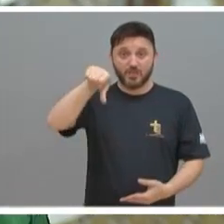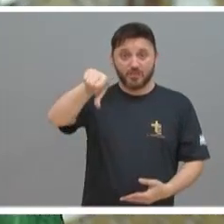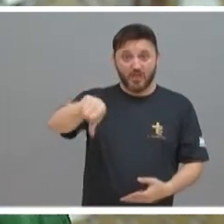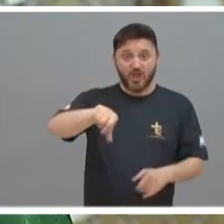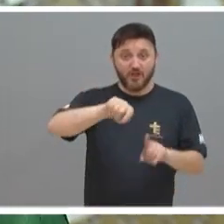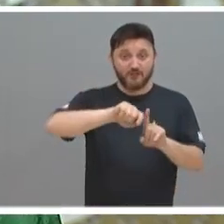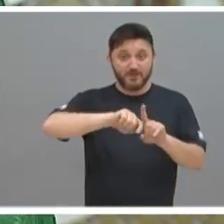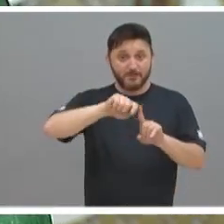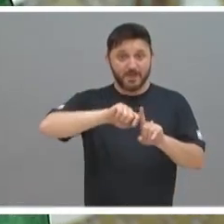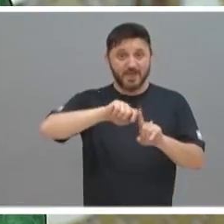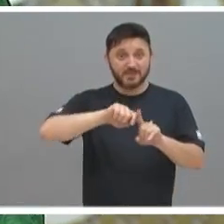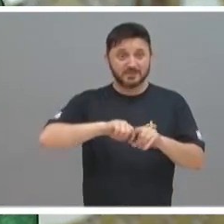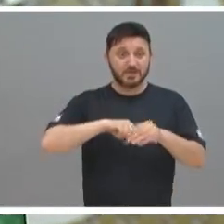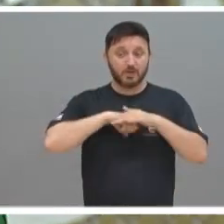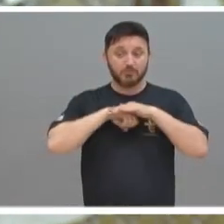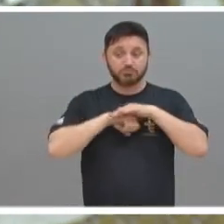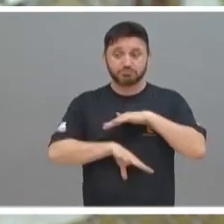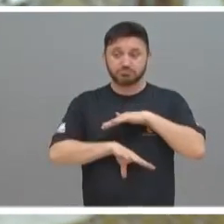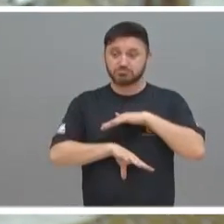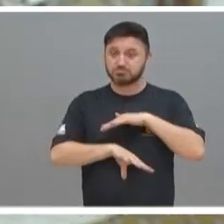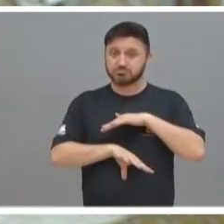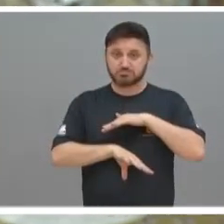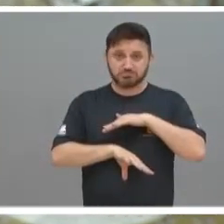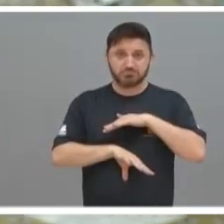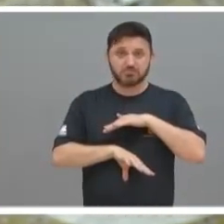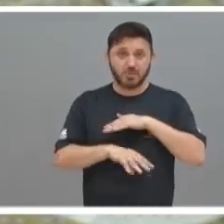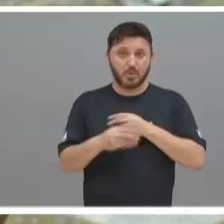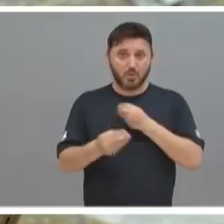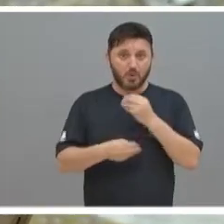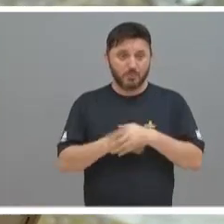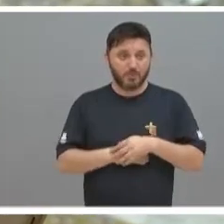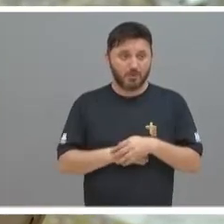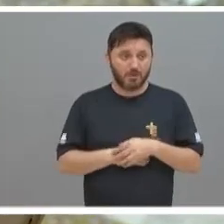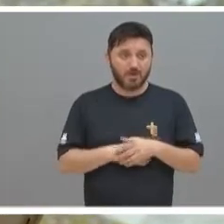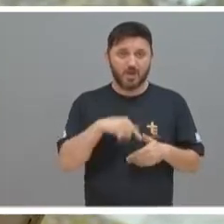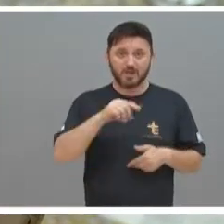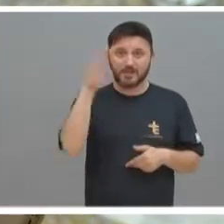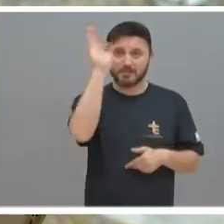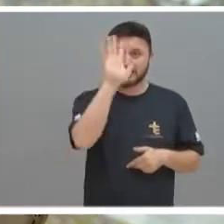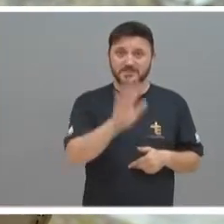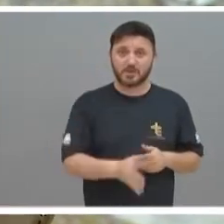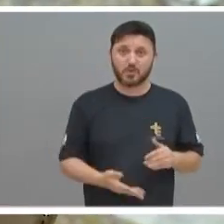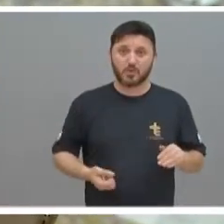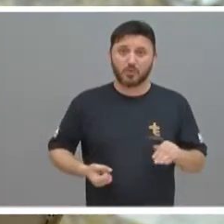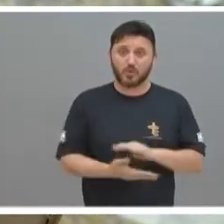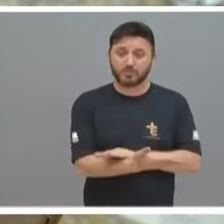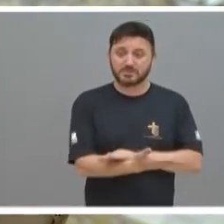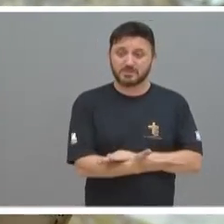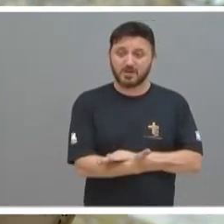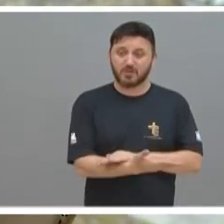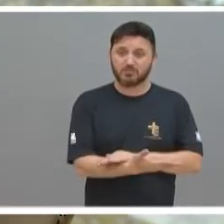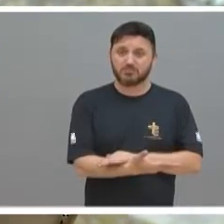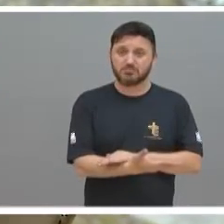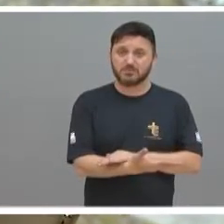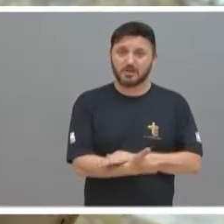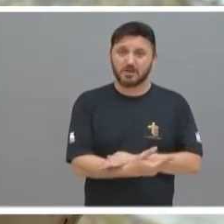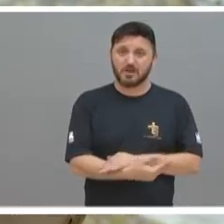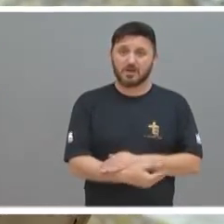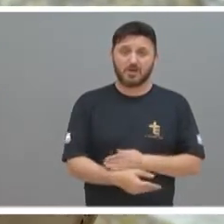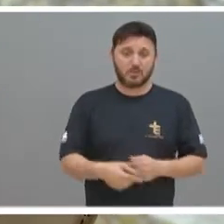Estou citando um exemplo clássico, mas olha a corrupção. A política está aí, as